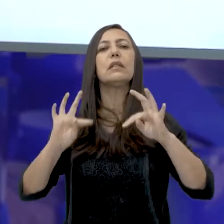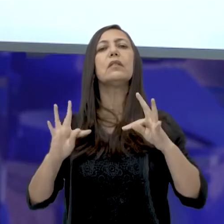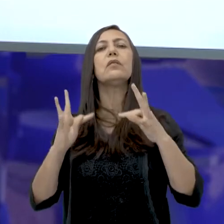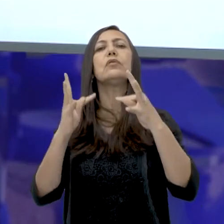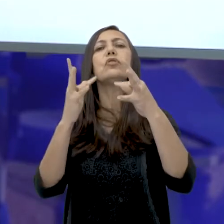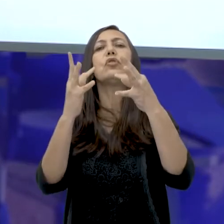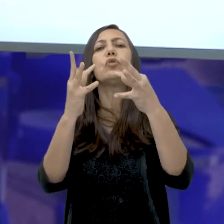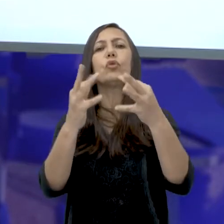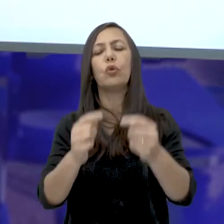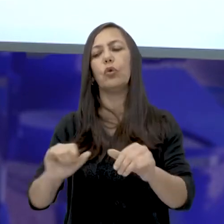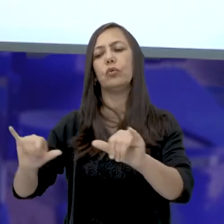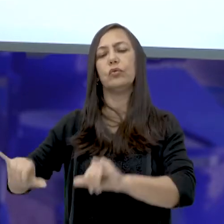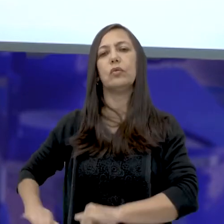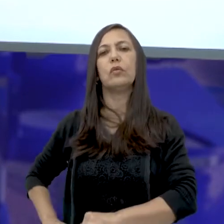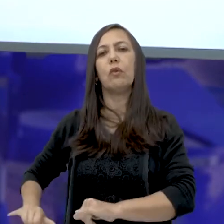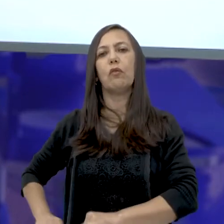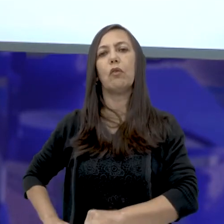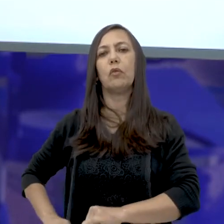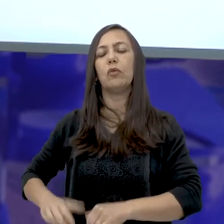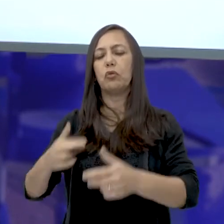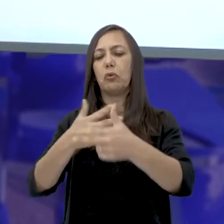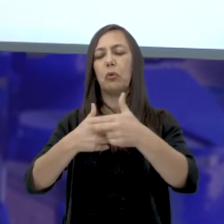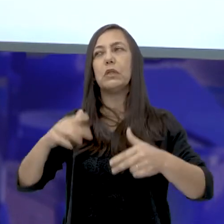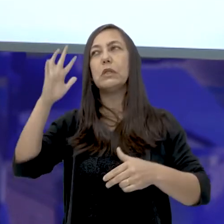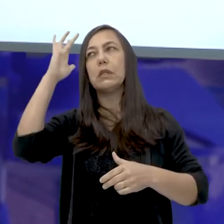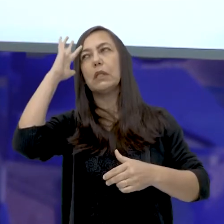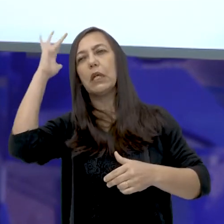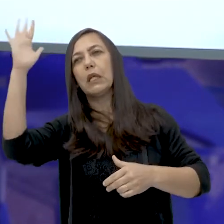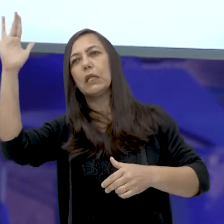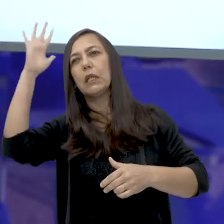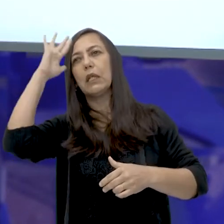questão. Para a terceira questão,